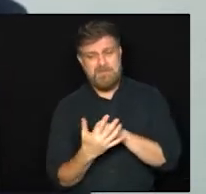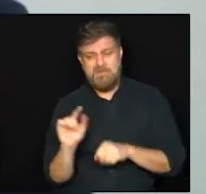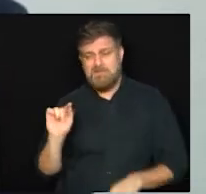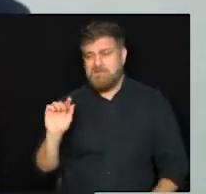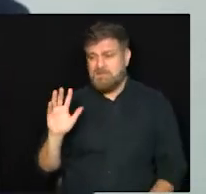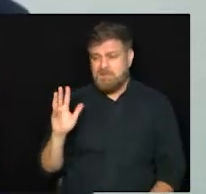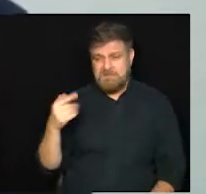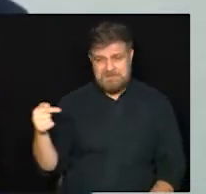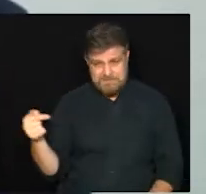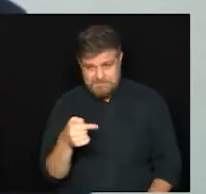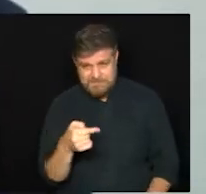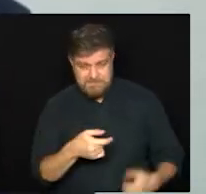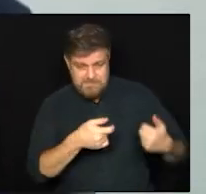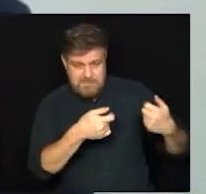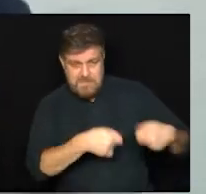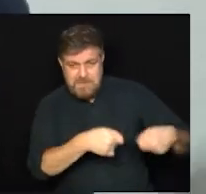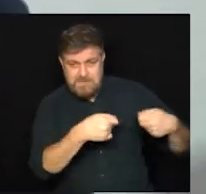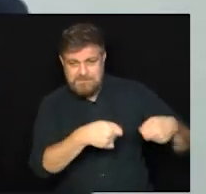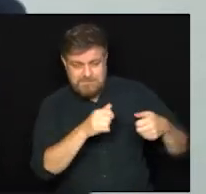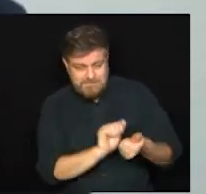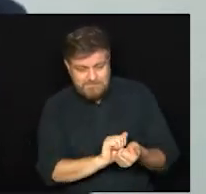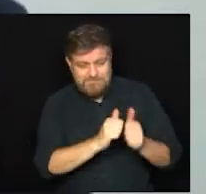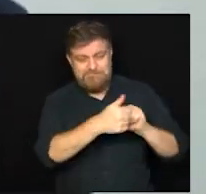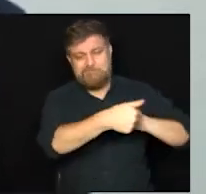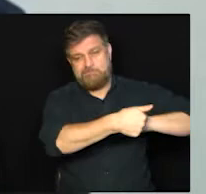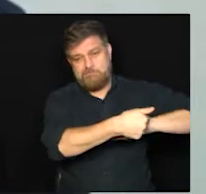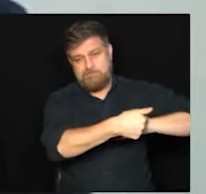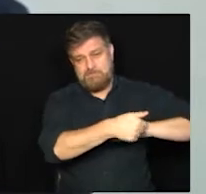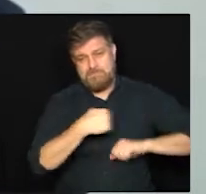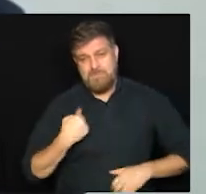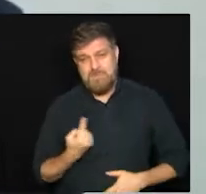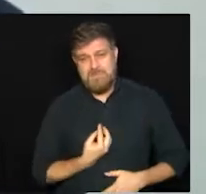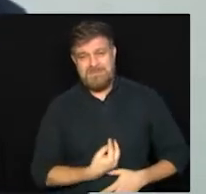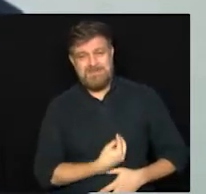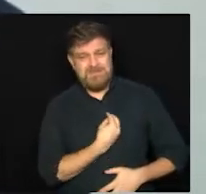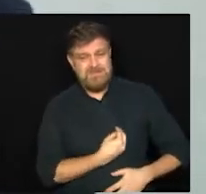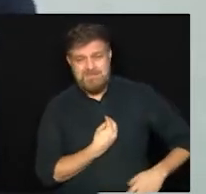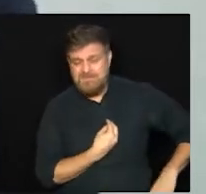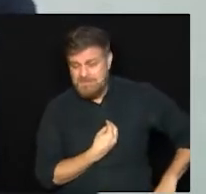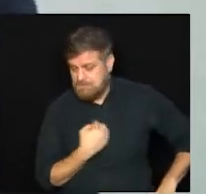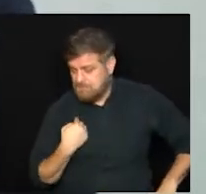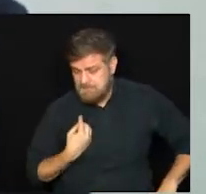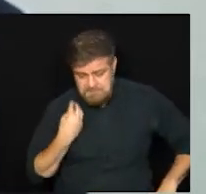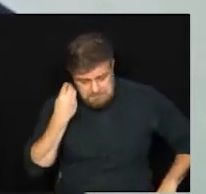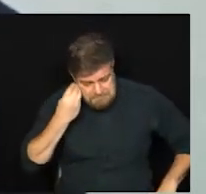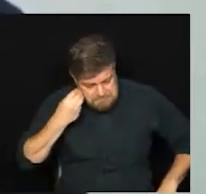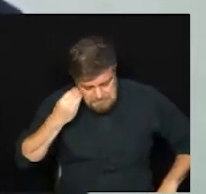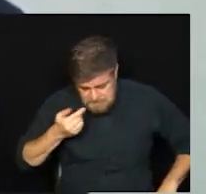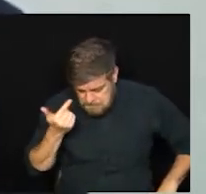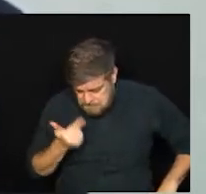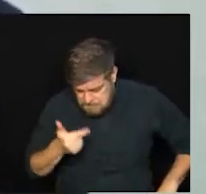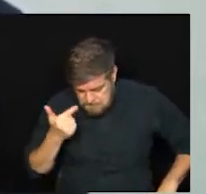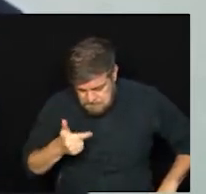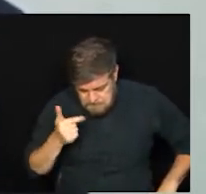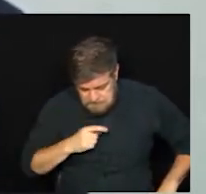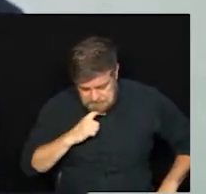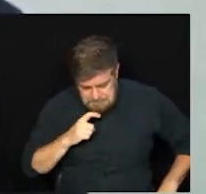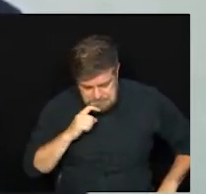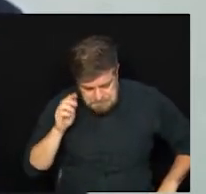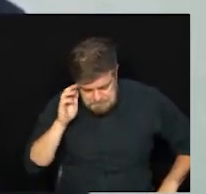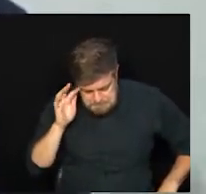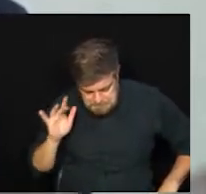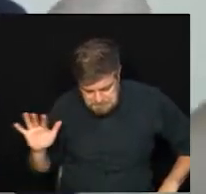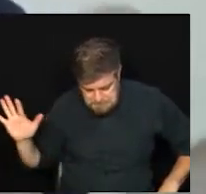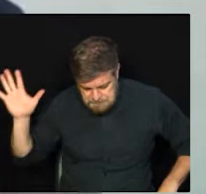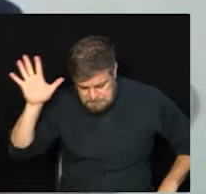ele precisa, né? A gente está vivendo momentos muito impensáveis, né? Ninguém pensou que a gente poderia viver